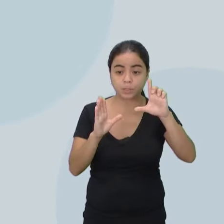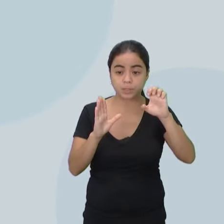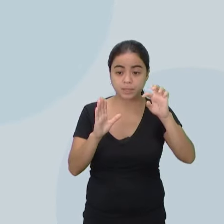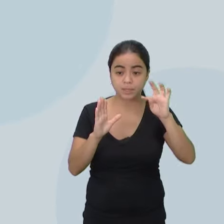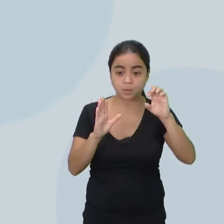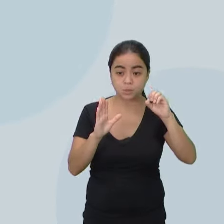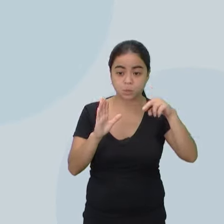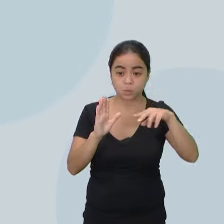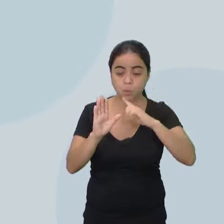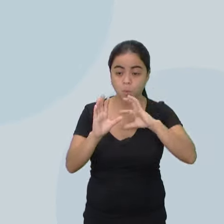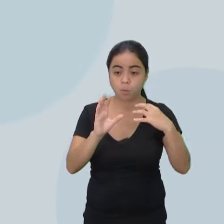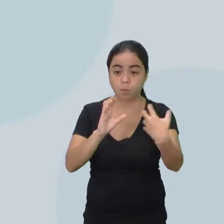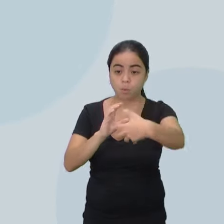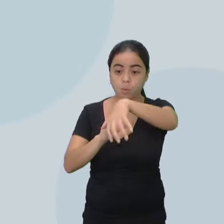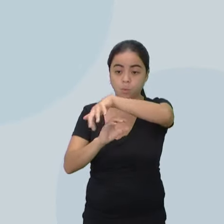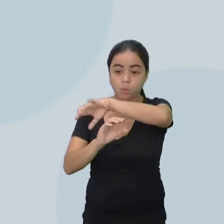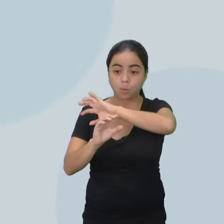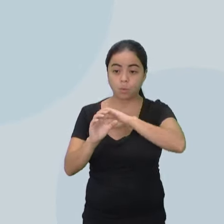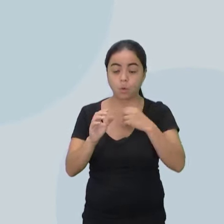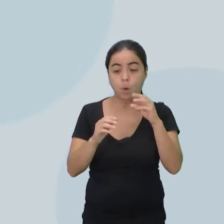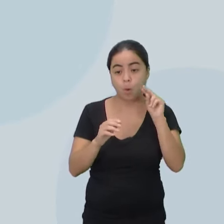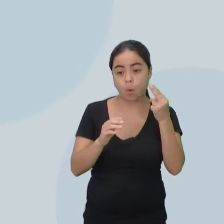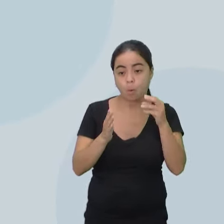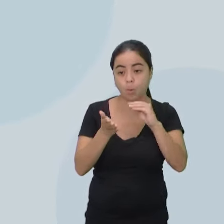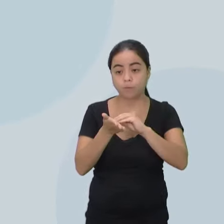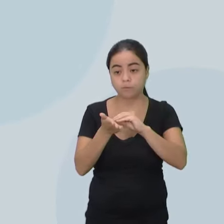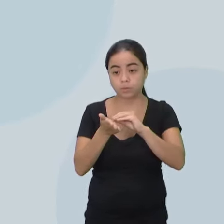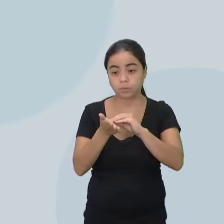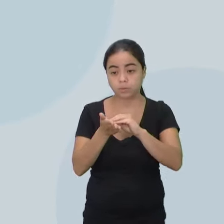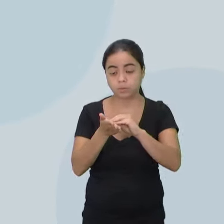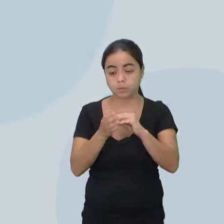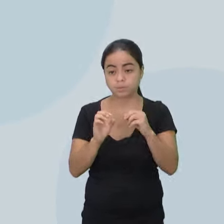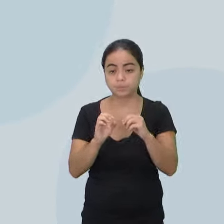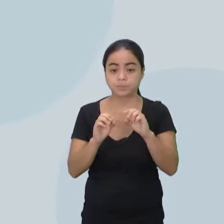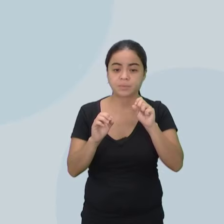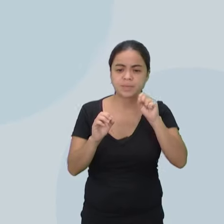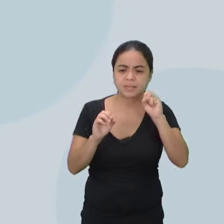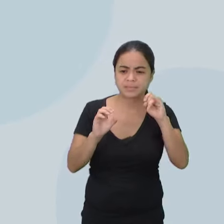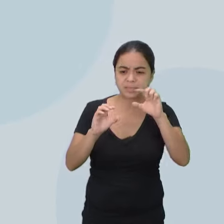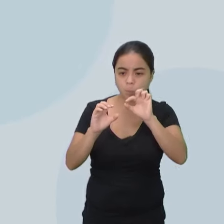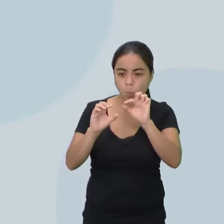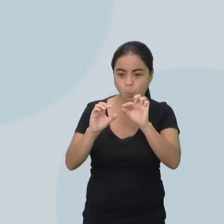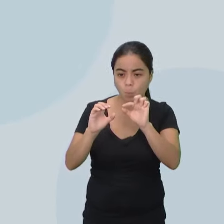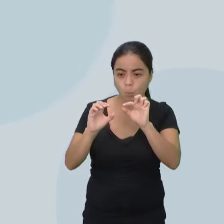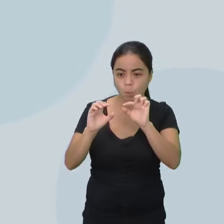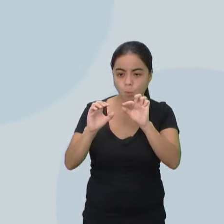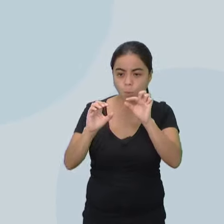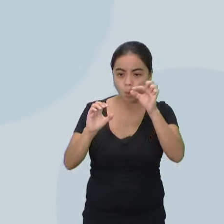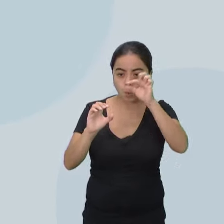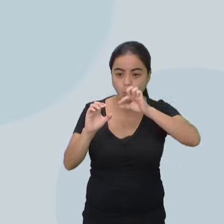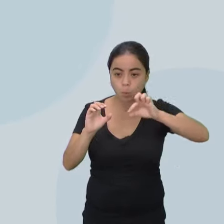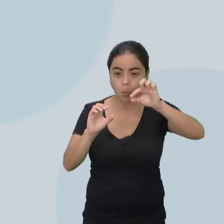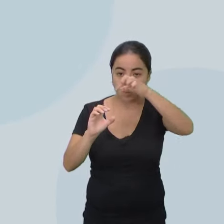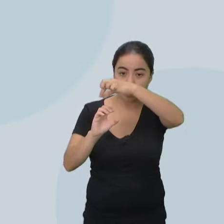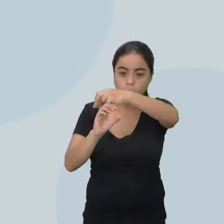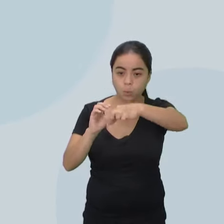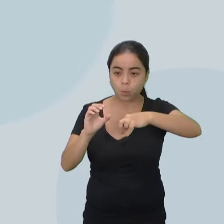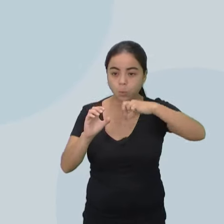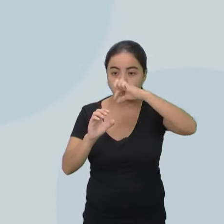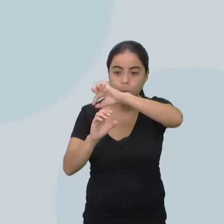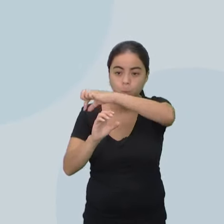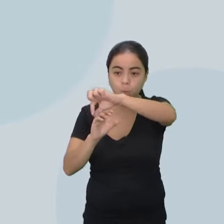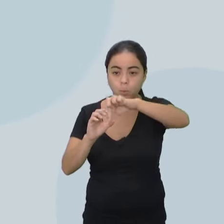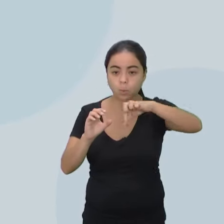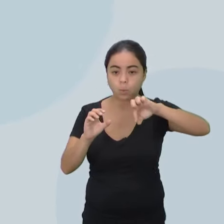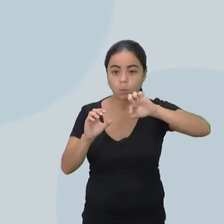certo? De um corpo que está sobrando ou faltando elétron. Quando este elétron aqui, ele se movimenta, né? Quando ele